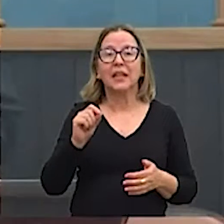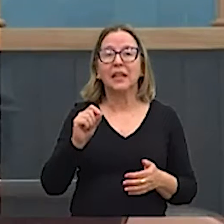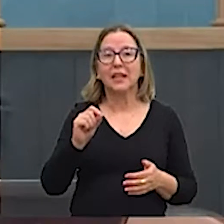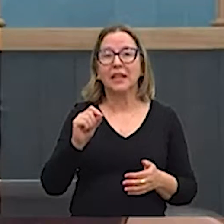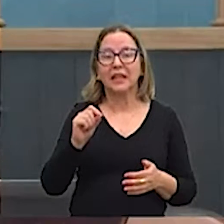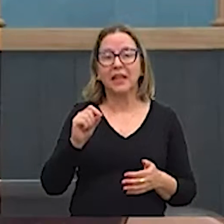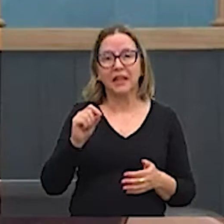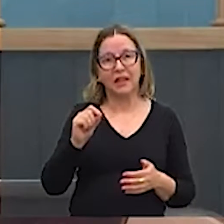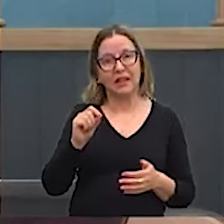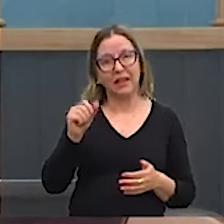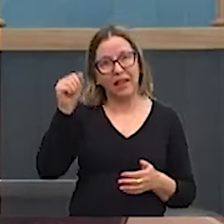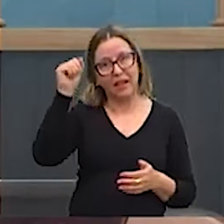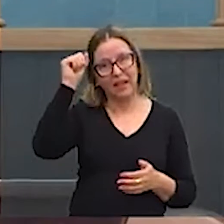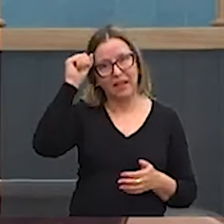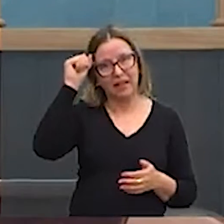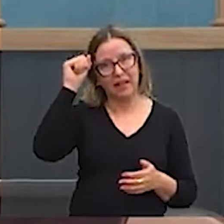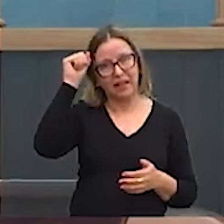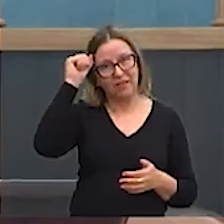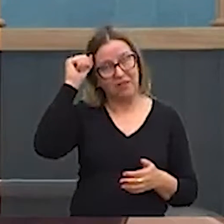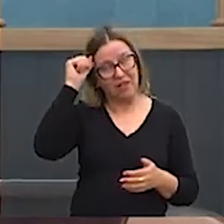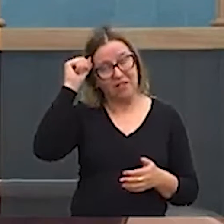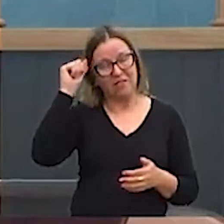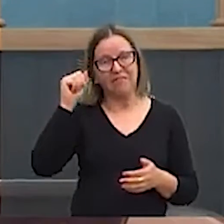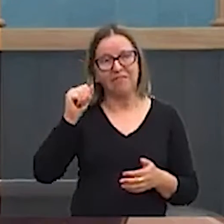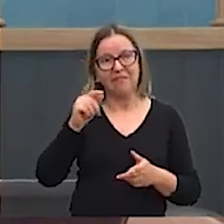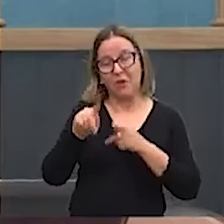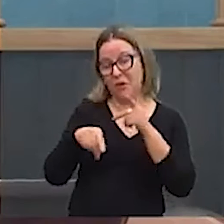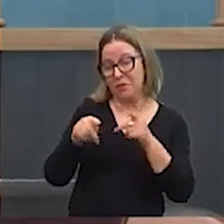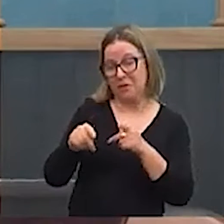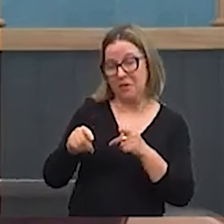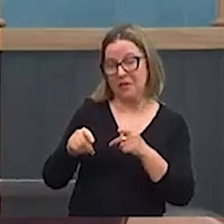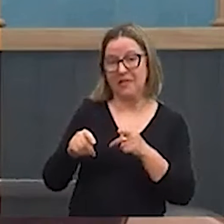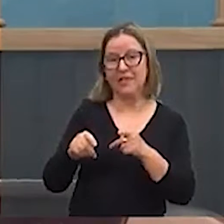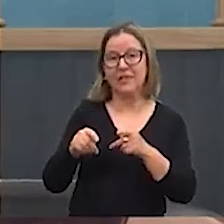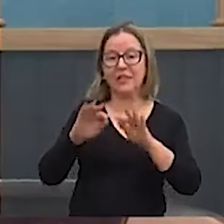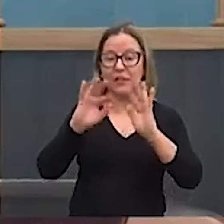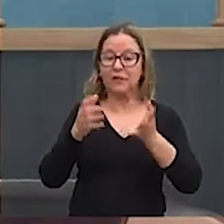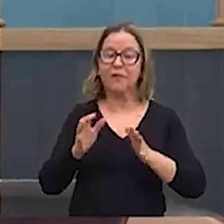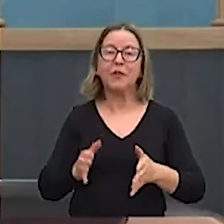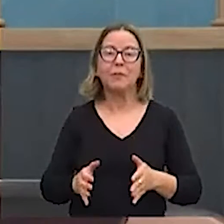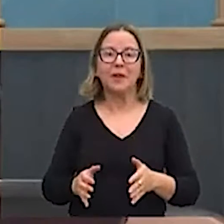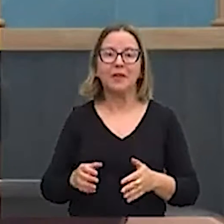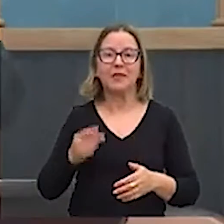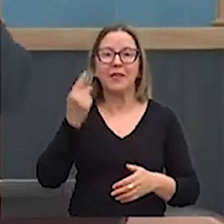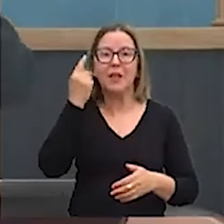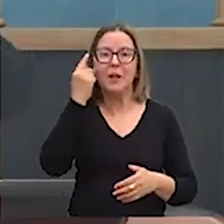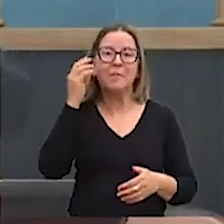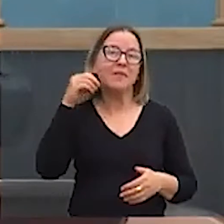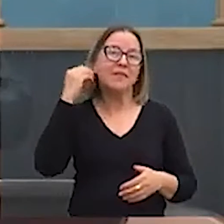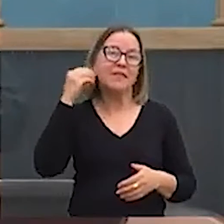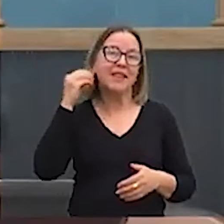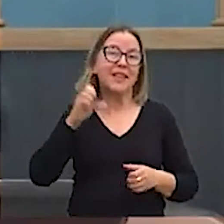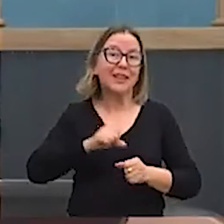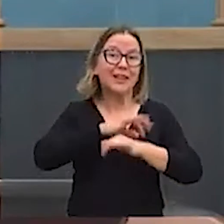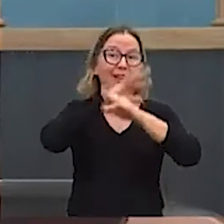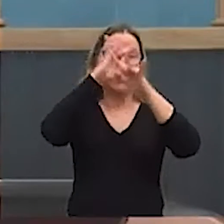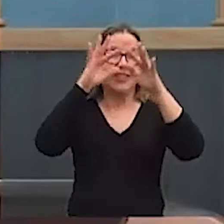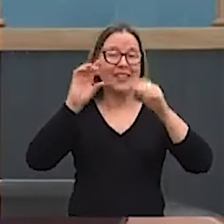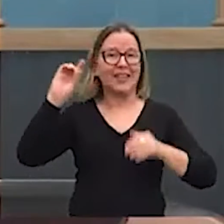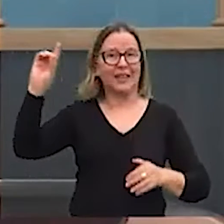glorificar, para experimentar e glorificar a Deus. É a glória de